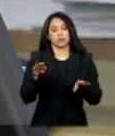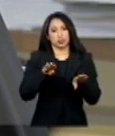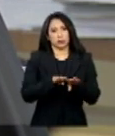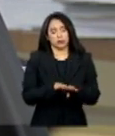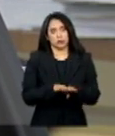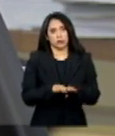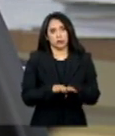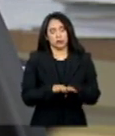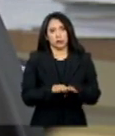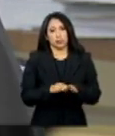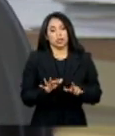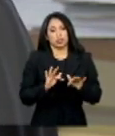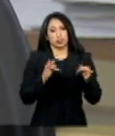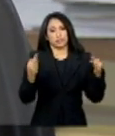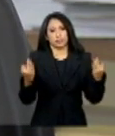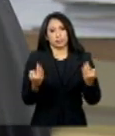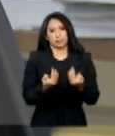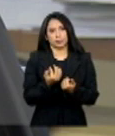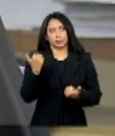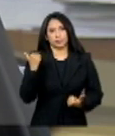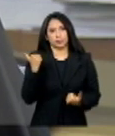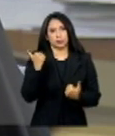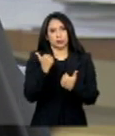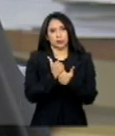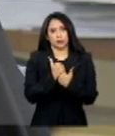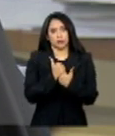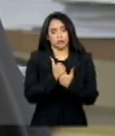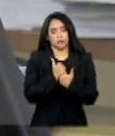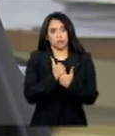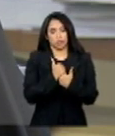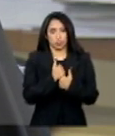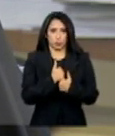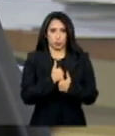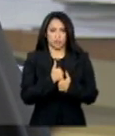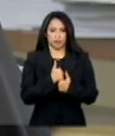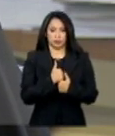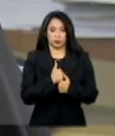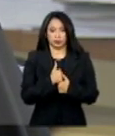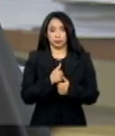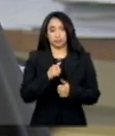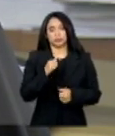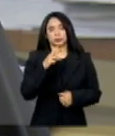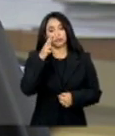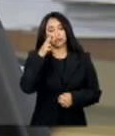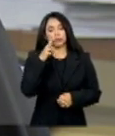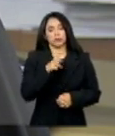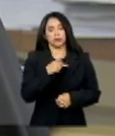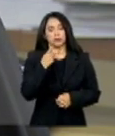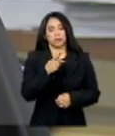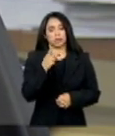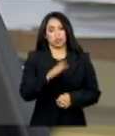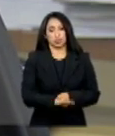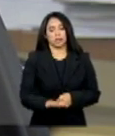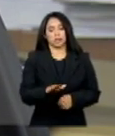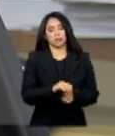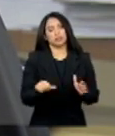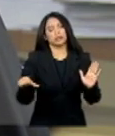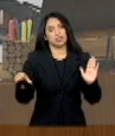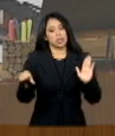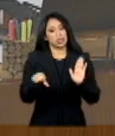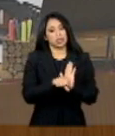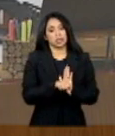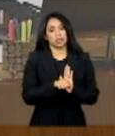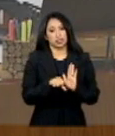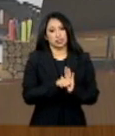em família substituta o requerente afirma que crianças praticam os sucessivos atos infracionais graves em